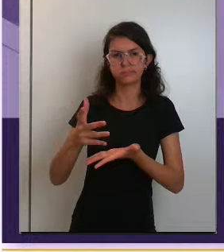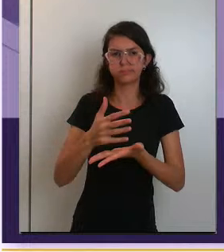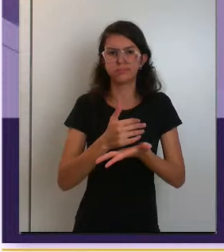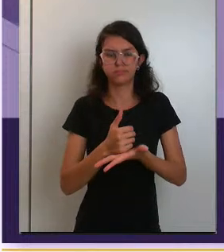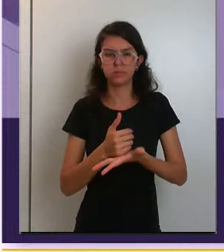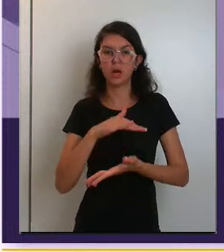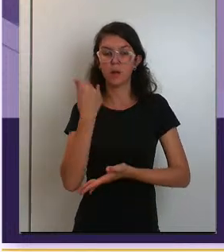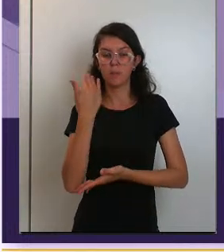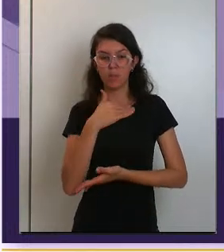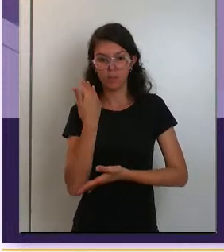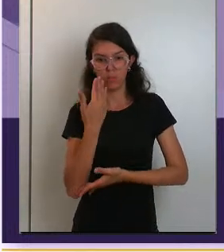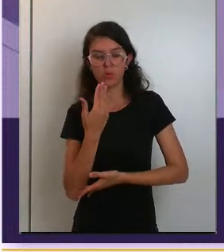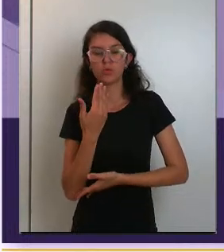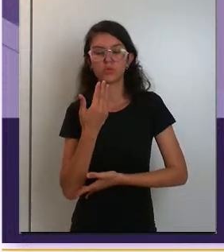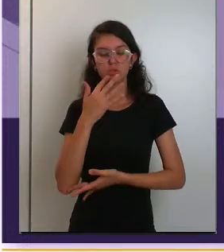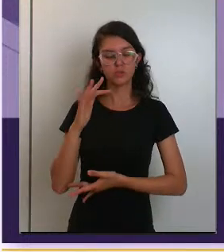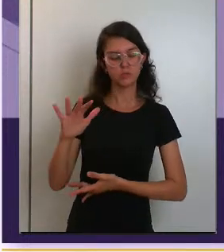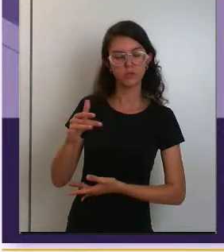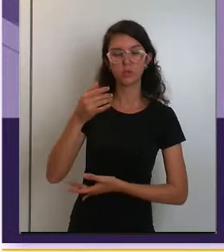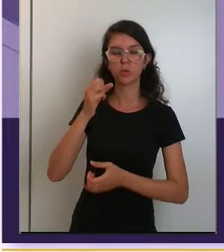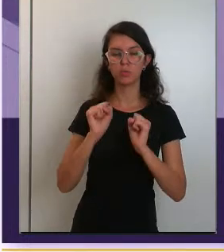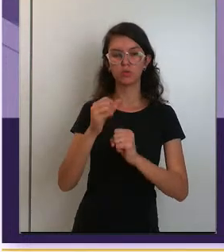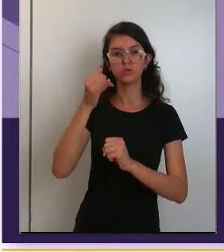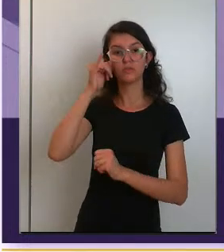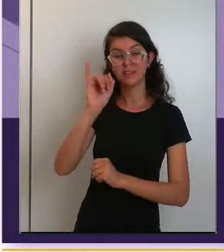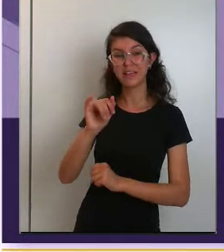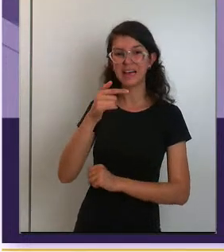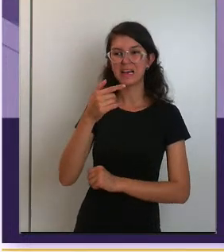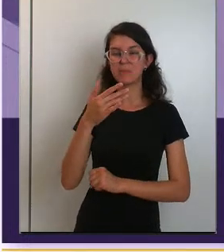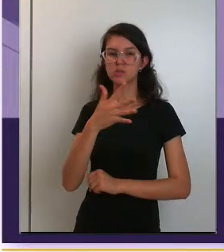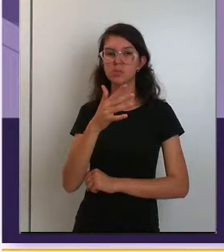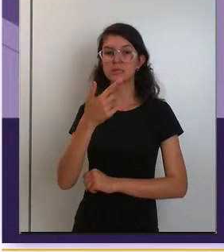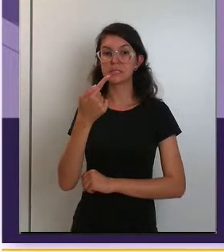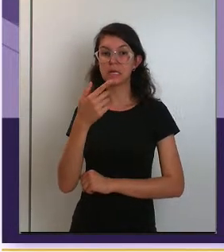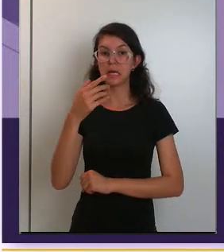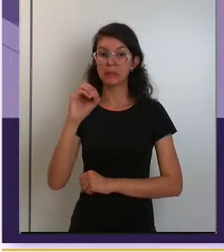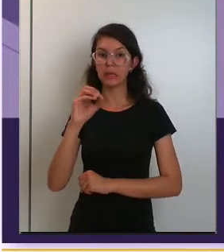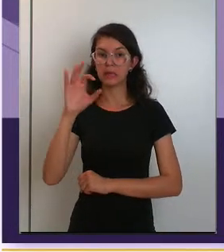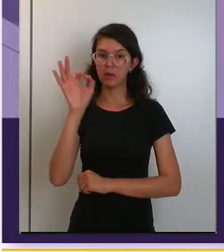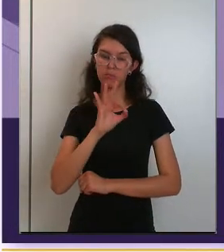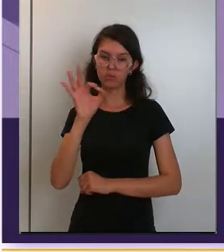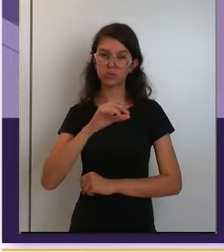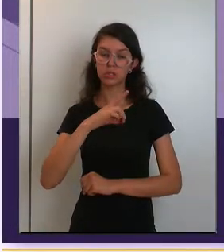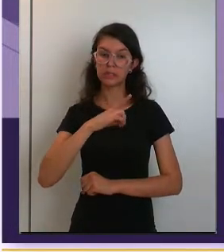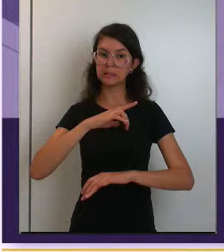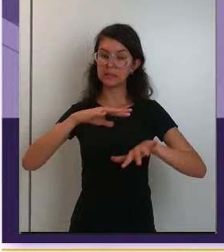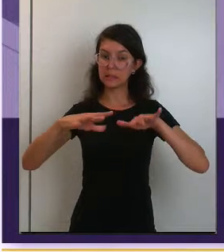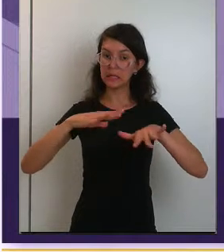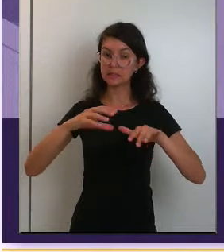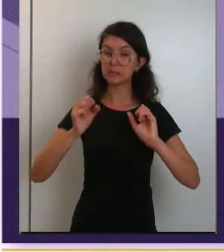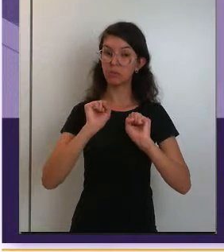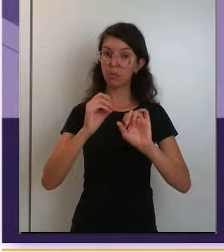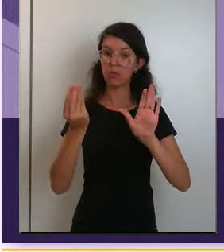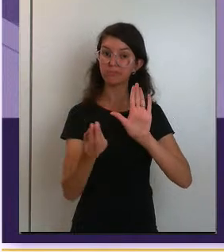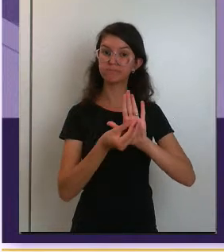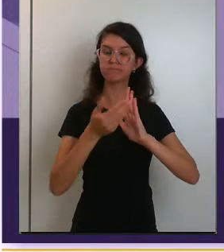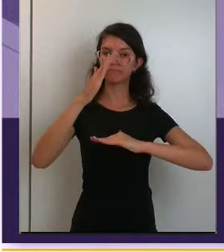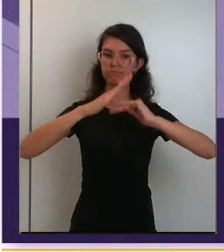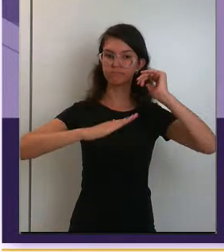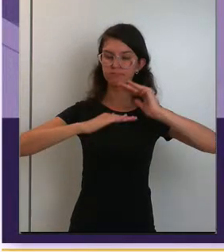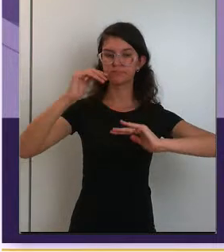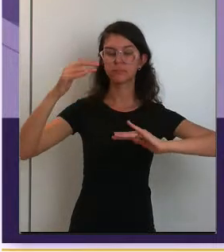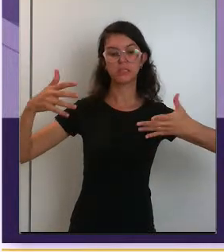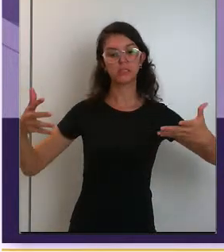infantis evitáveis, né, cerca de 80% deles, a gente tem ações muito simples de serem implementadas, que incentivam o